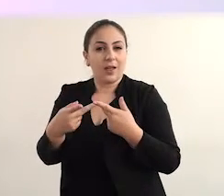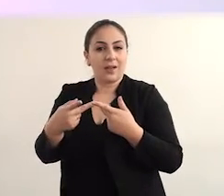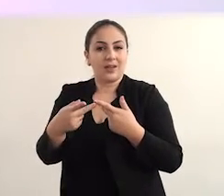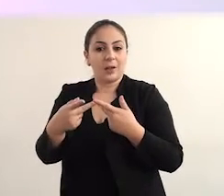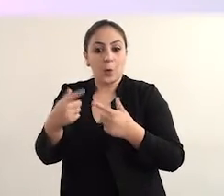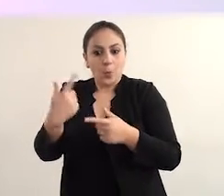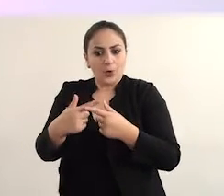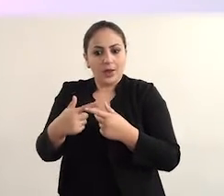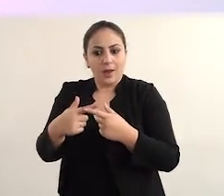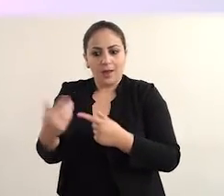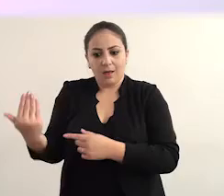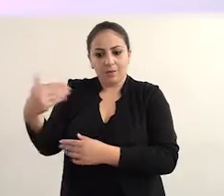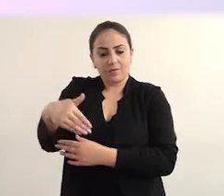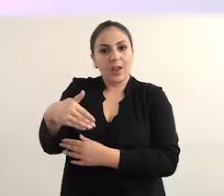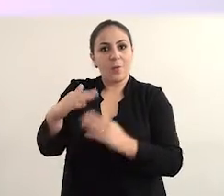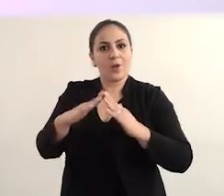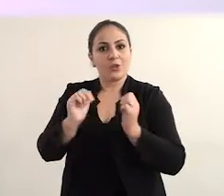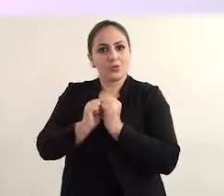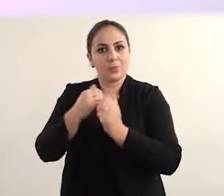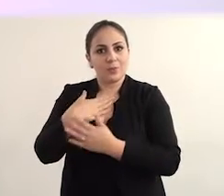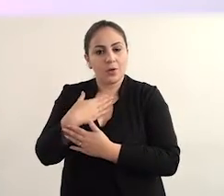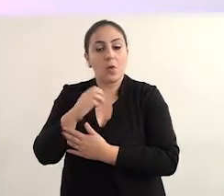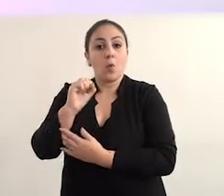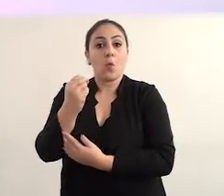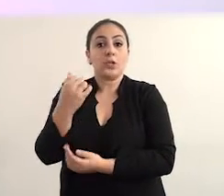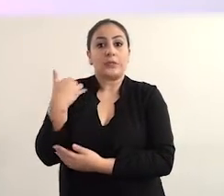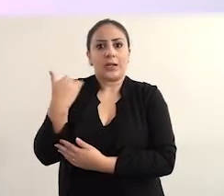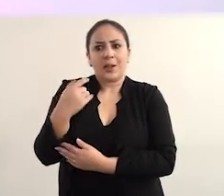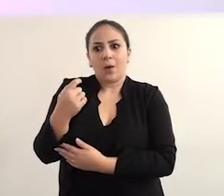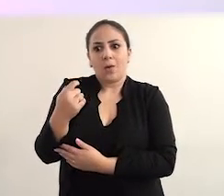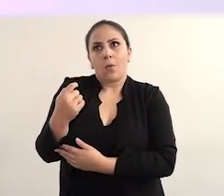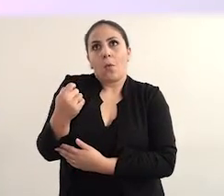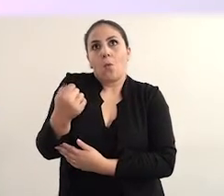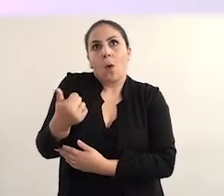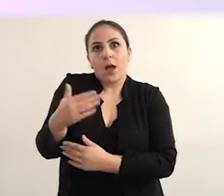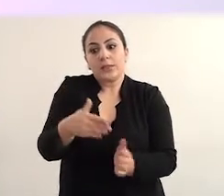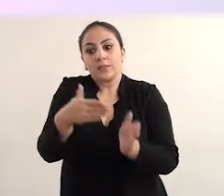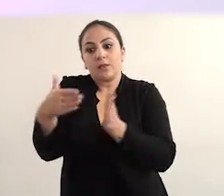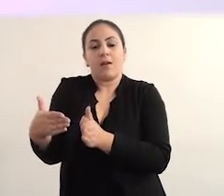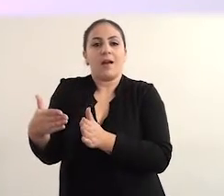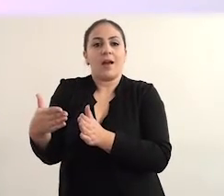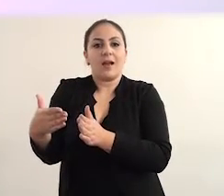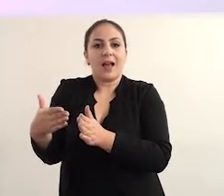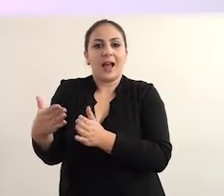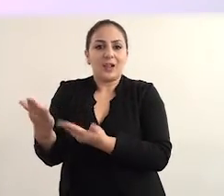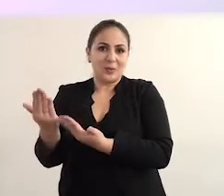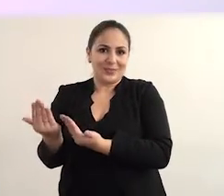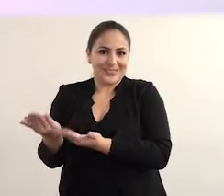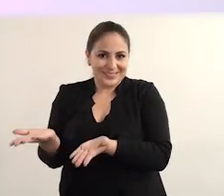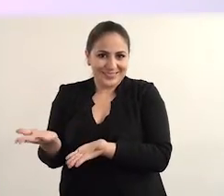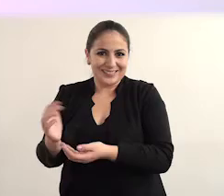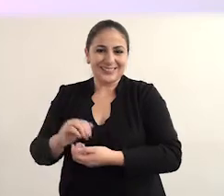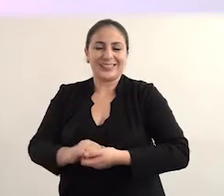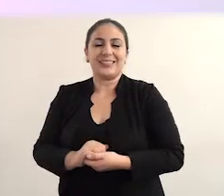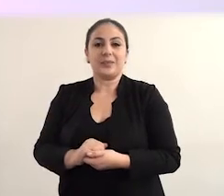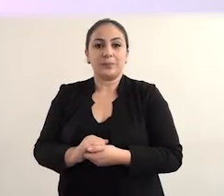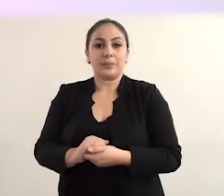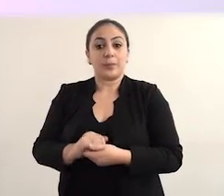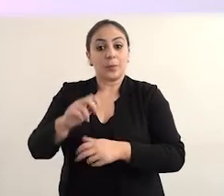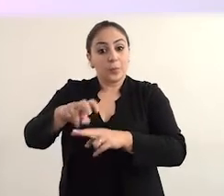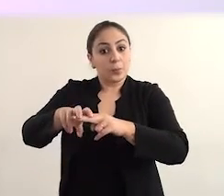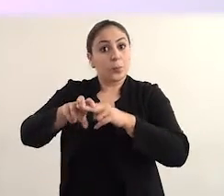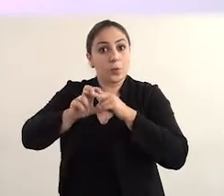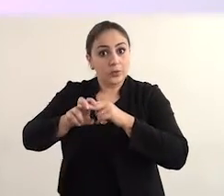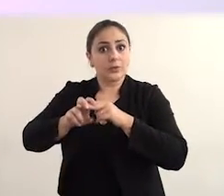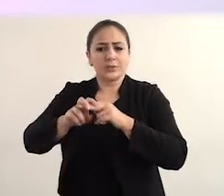Porque como ela veio com 8 anos, então ela já estava numa pré-adolescência, quase indo para uma fase de pré-adolescente. E nesse